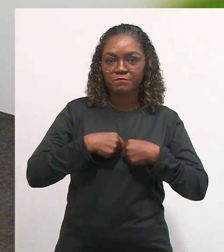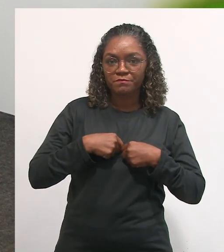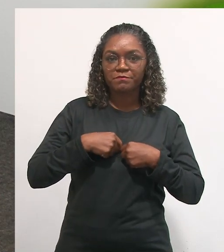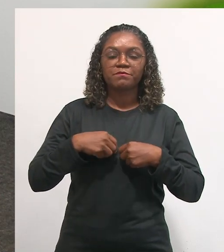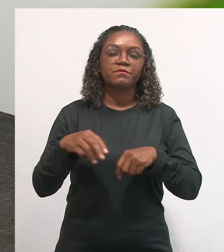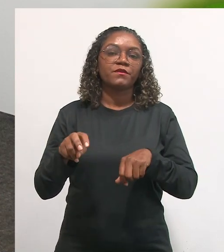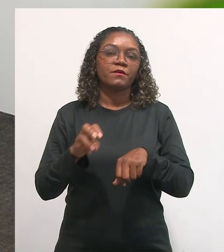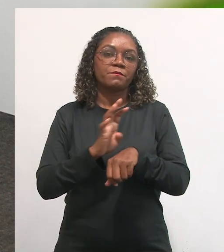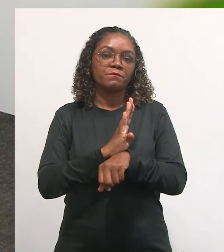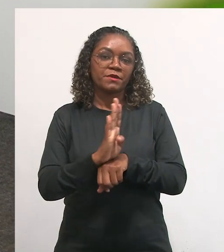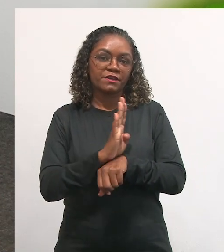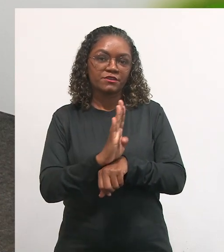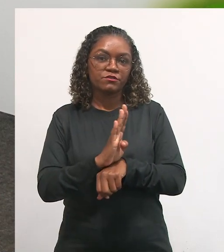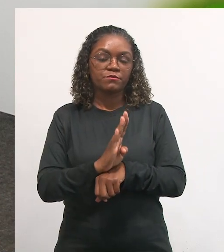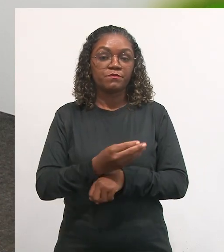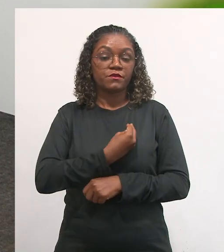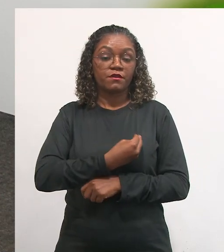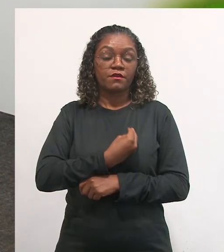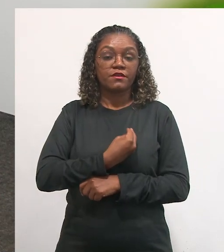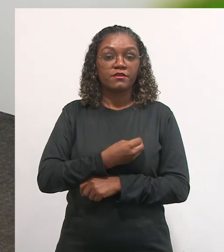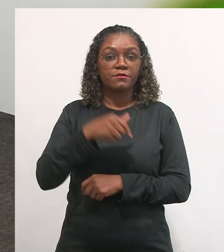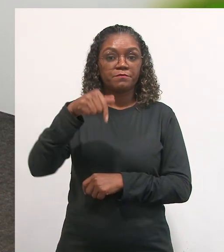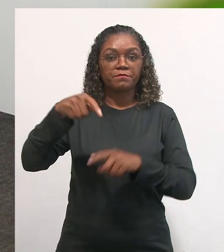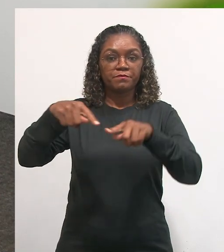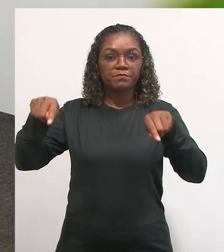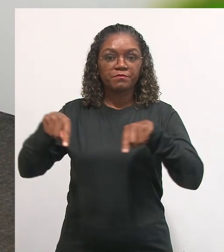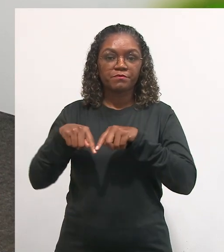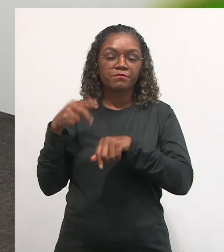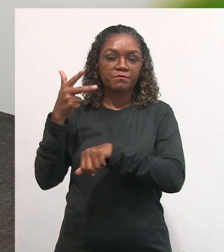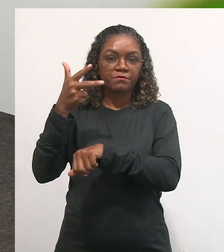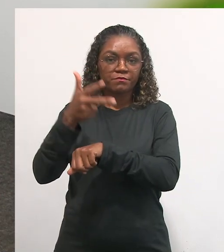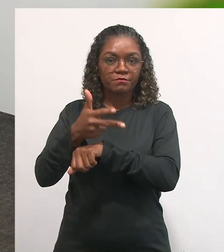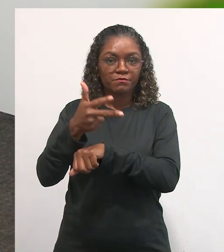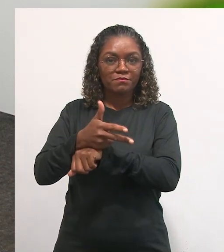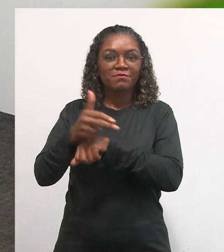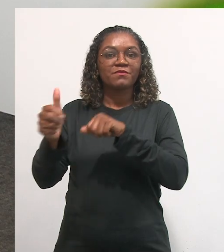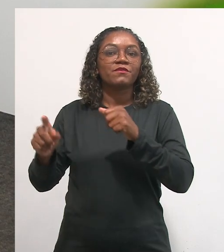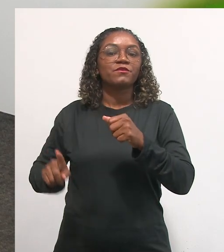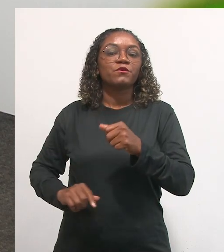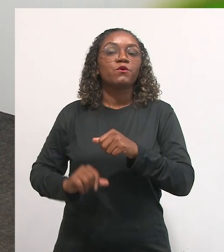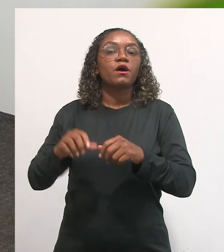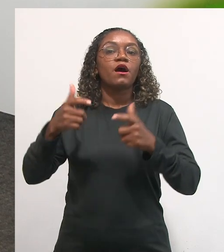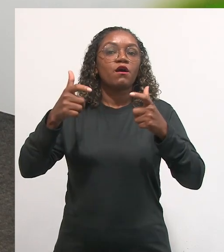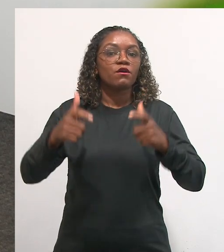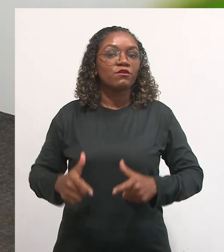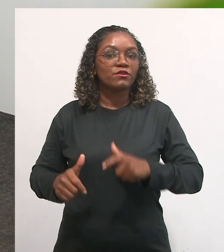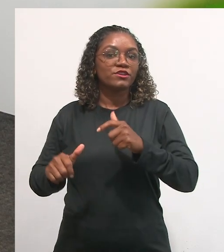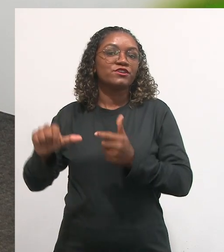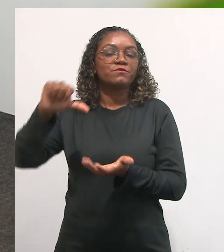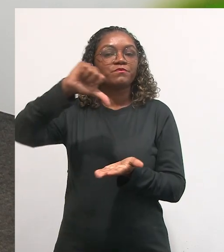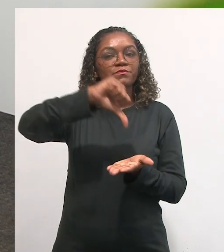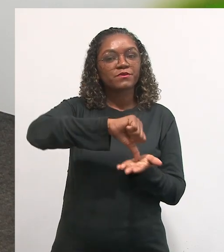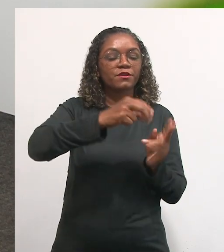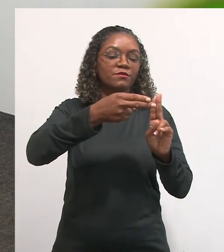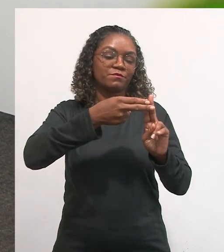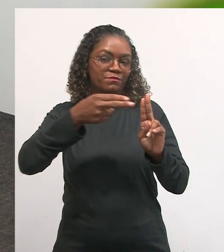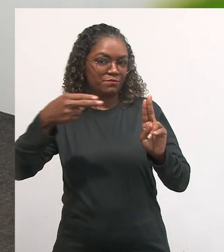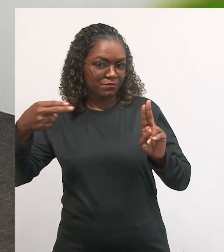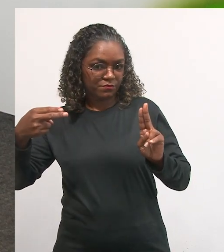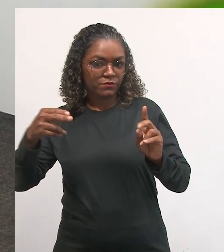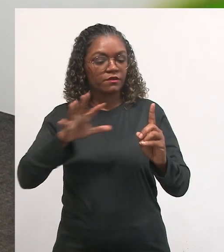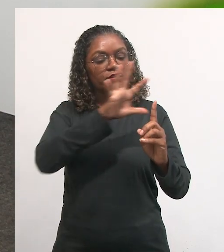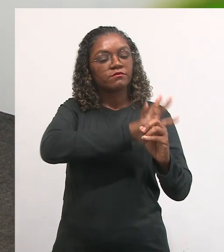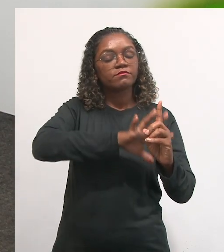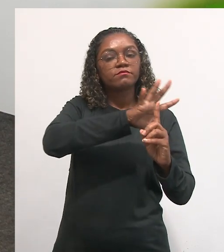estou aqui no Instituto Federal de Rondônia Campos forto Velho Zona Norte no estúdio de gravações atrás de mim tem uma parede branca com uma